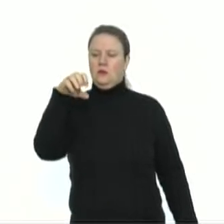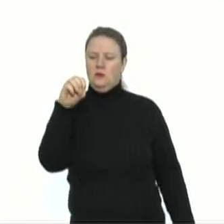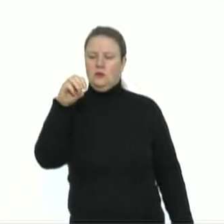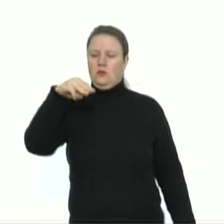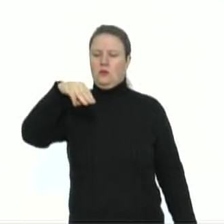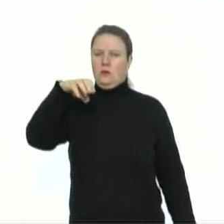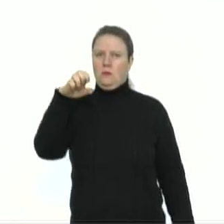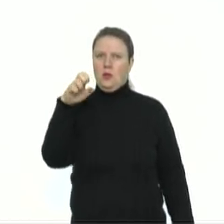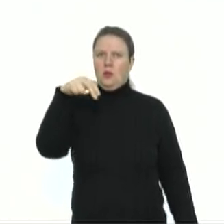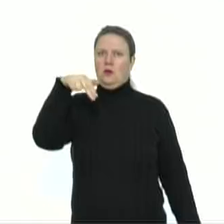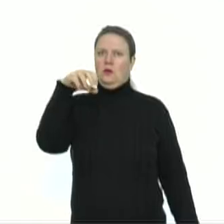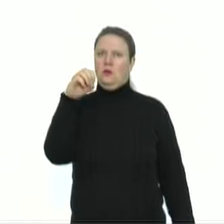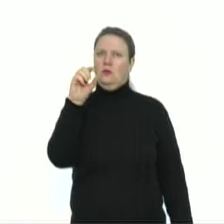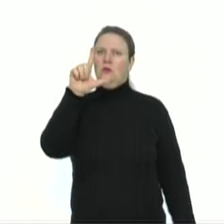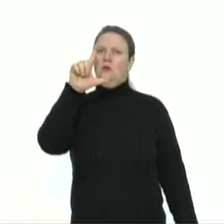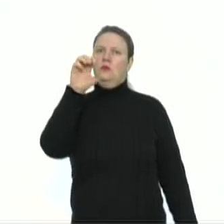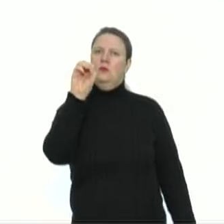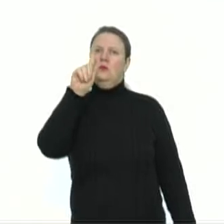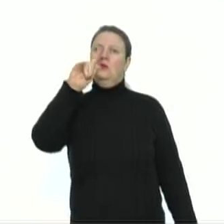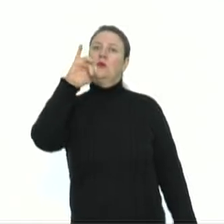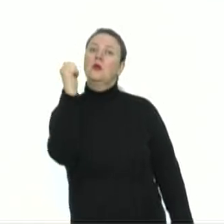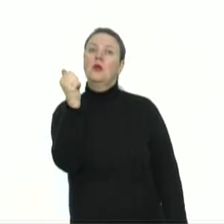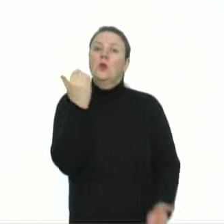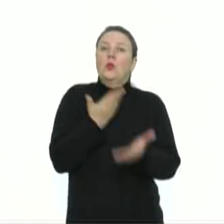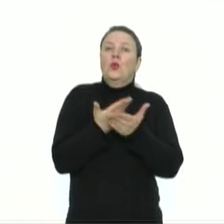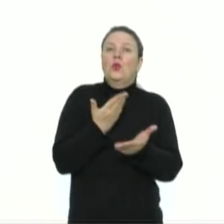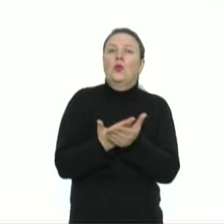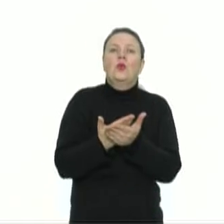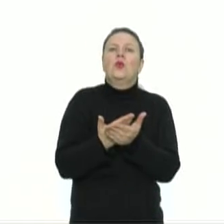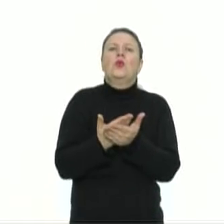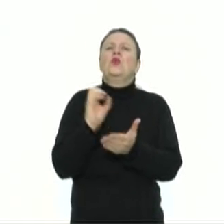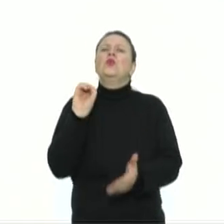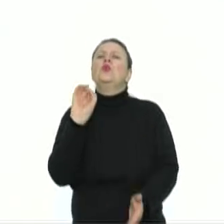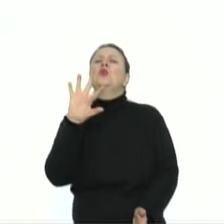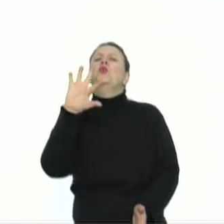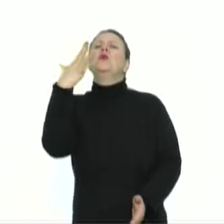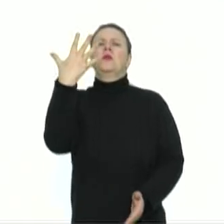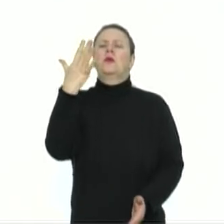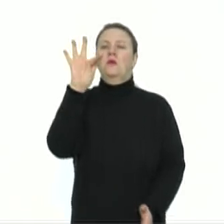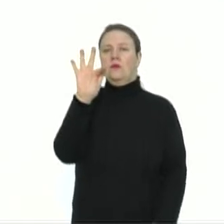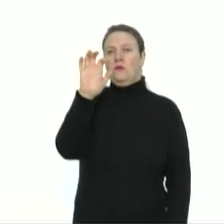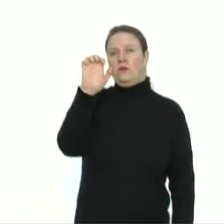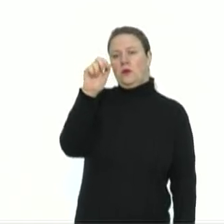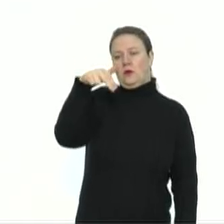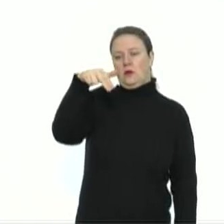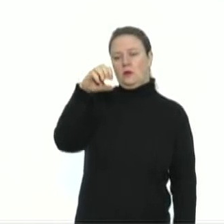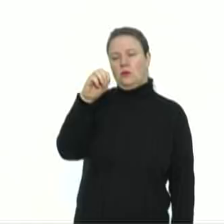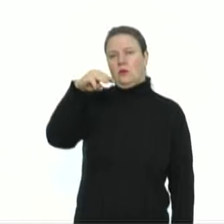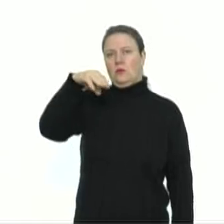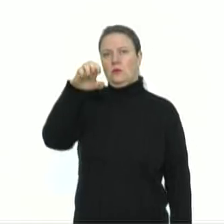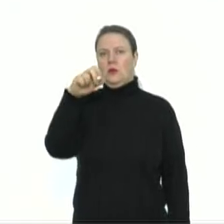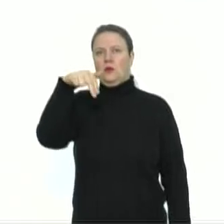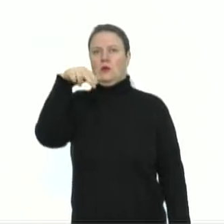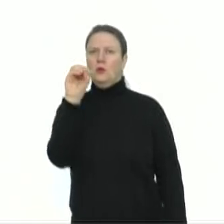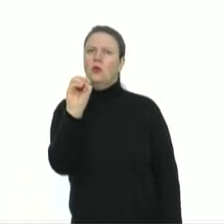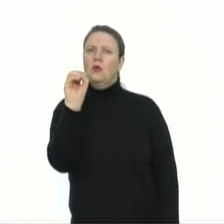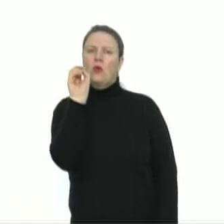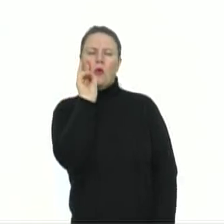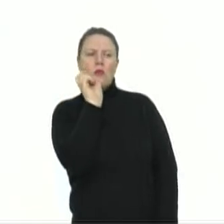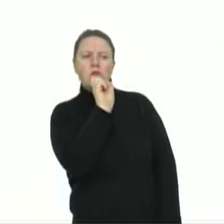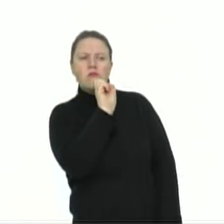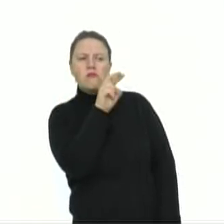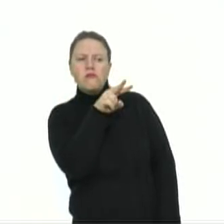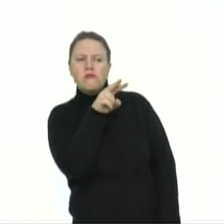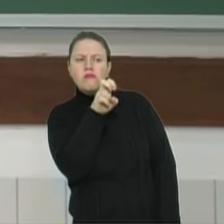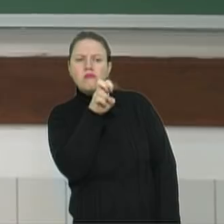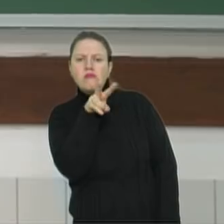fenomenologia, né? Fenomenologia, o estudo do fenômeno. O que é um fenômeno? O fenômeno é uma coisa que nós, né, vemos ocorrer, alguma